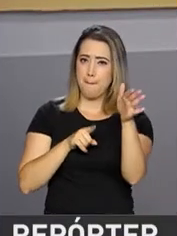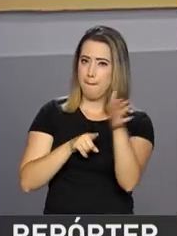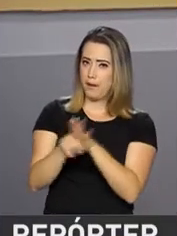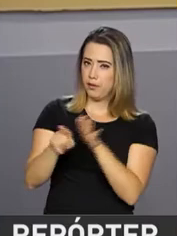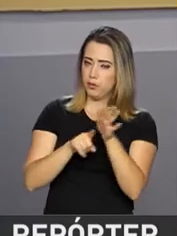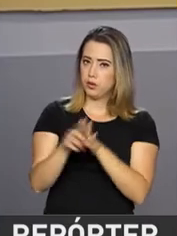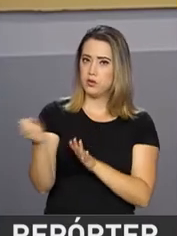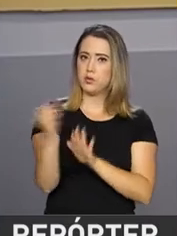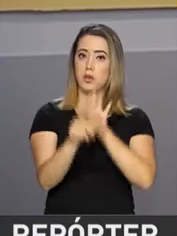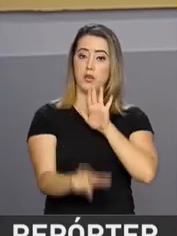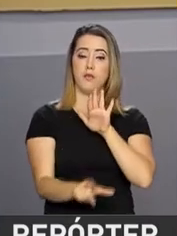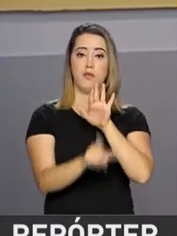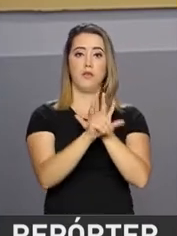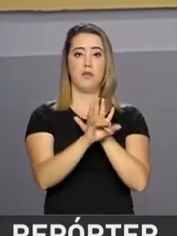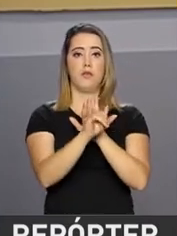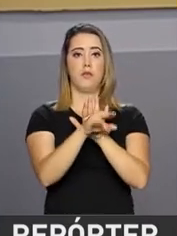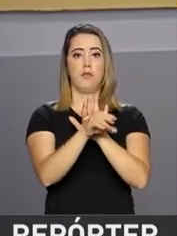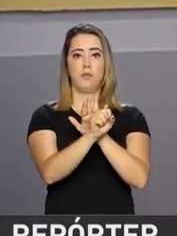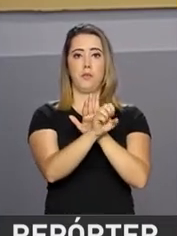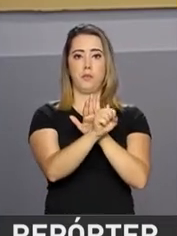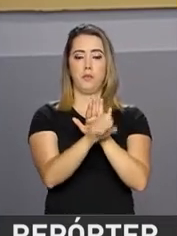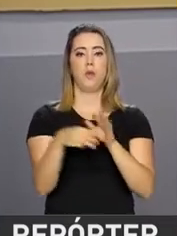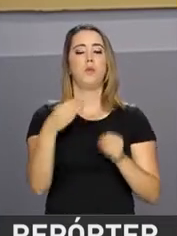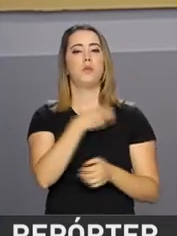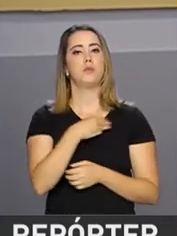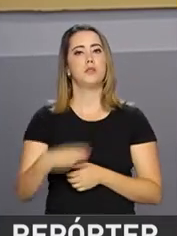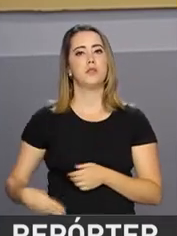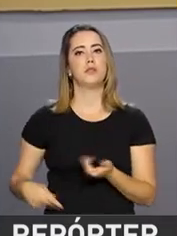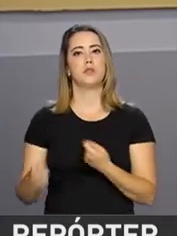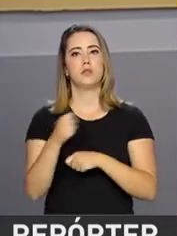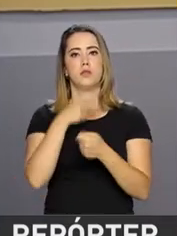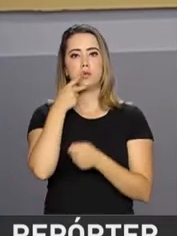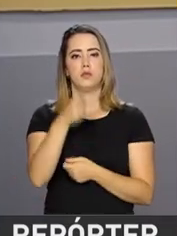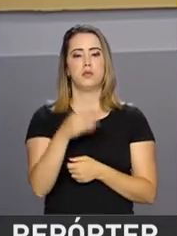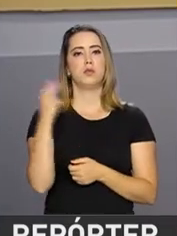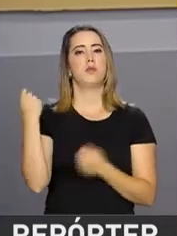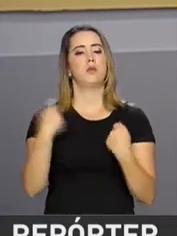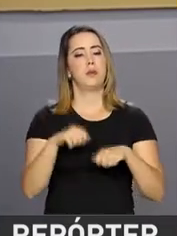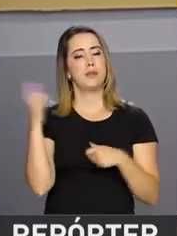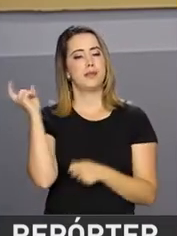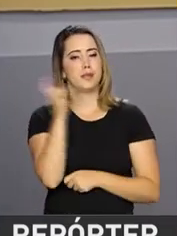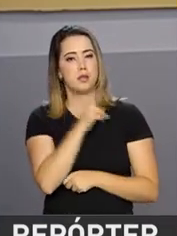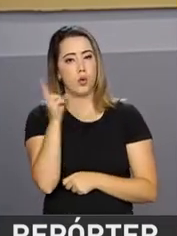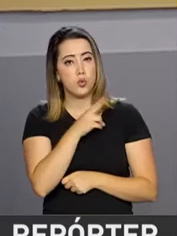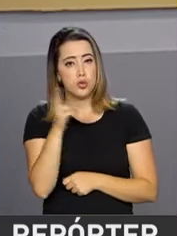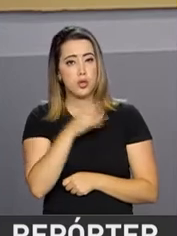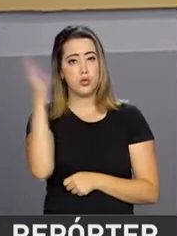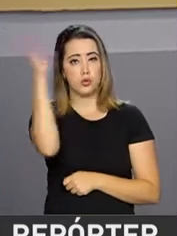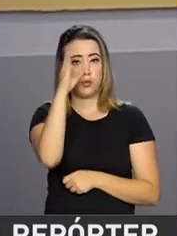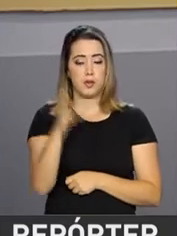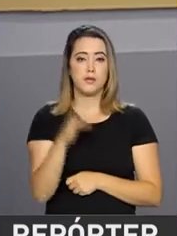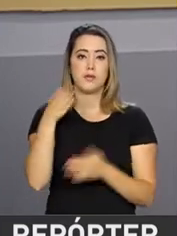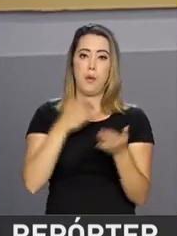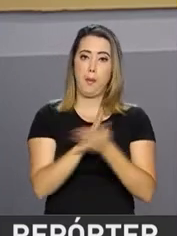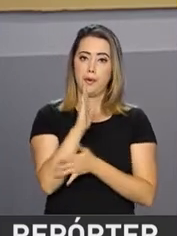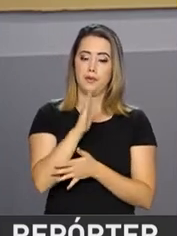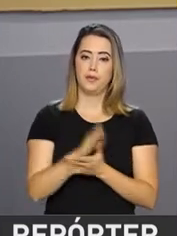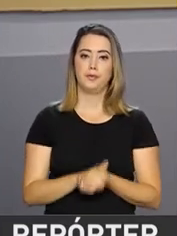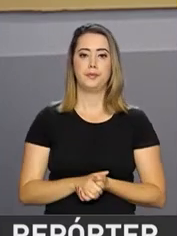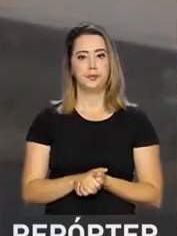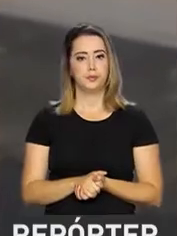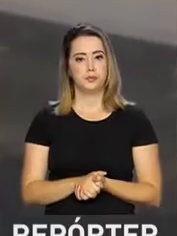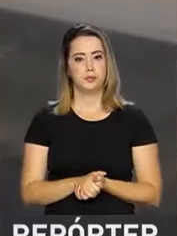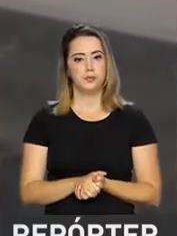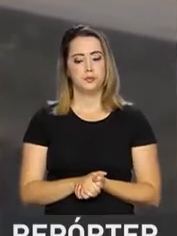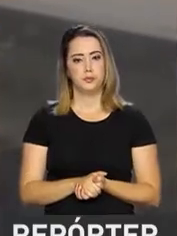reforma da previdência o ministro da fazenda henrique meirelles falou sobre a urgência que o brasil tem em aprová la